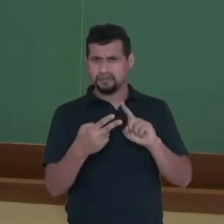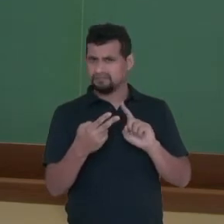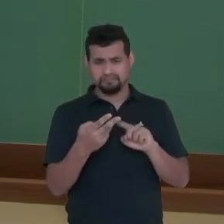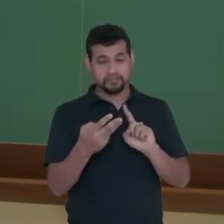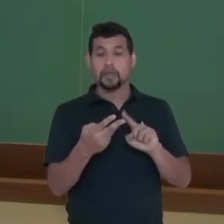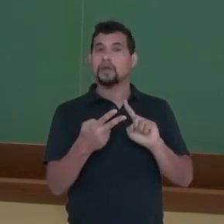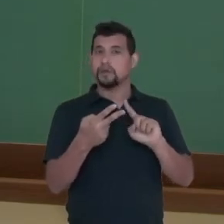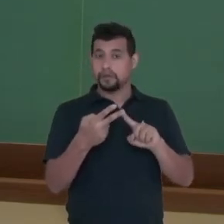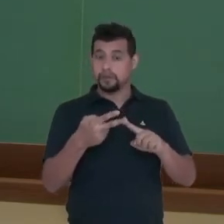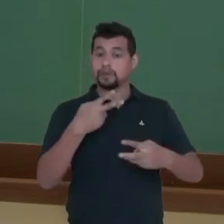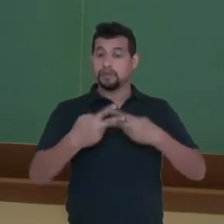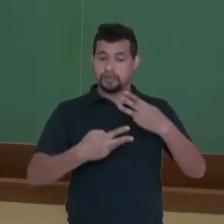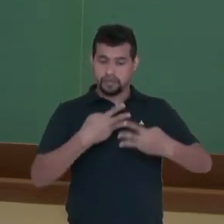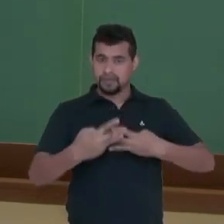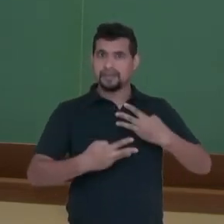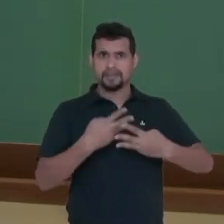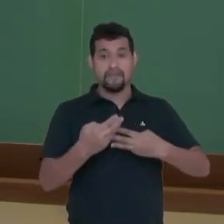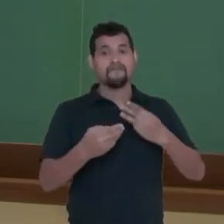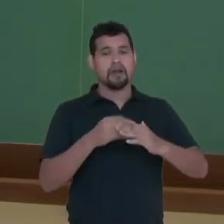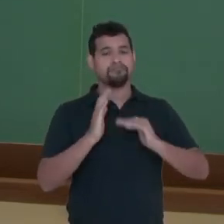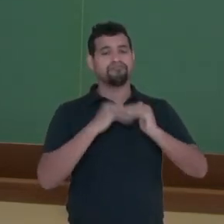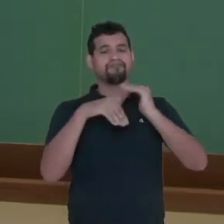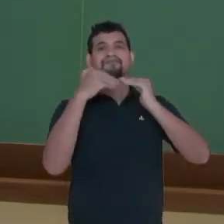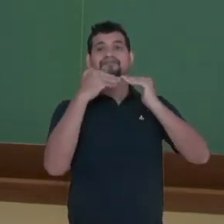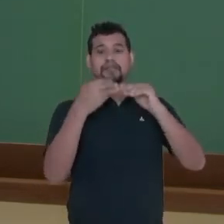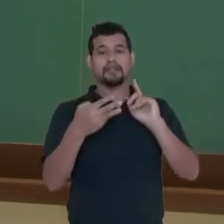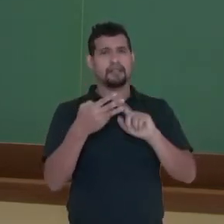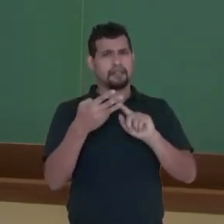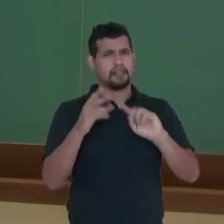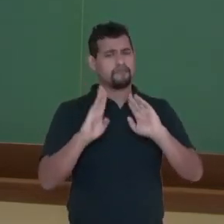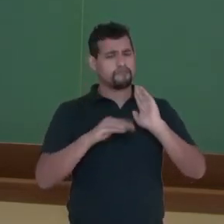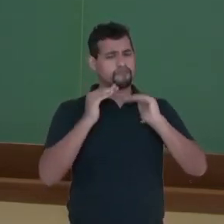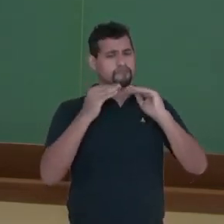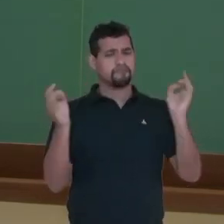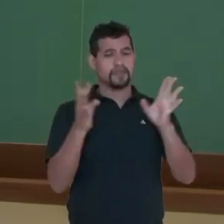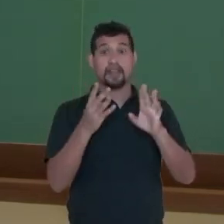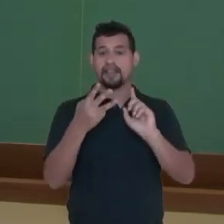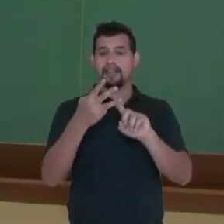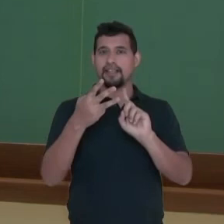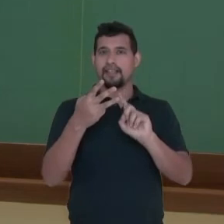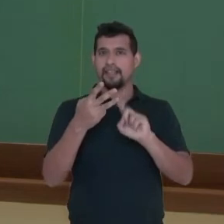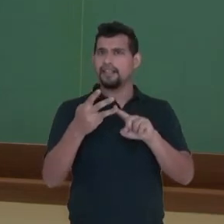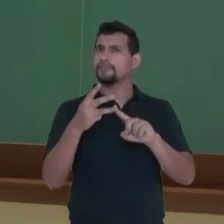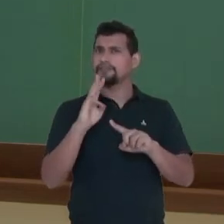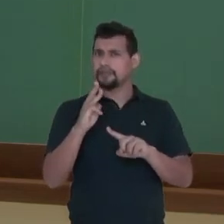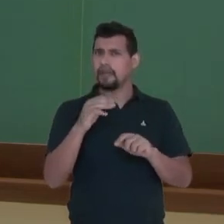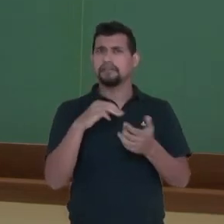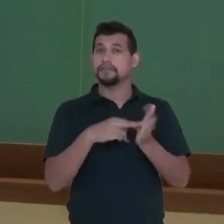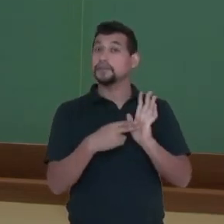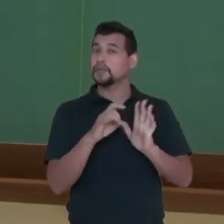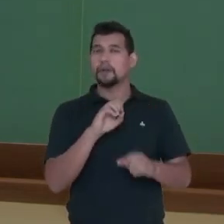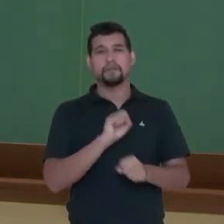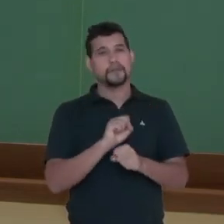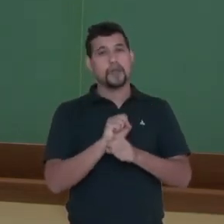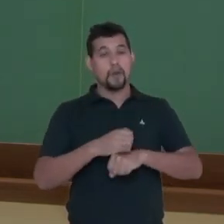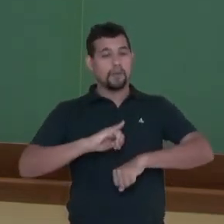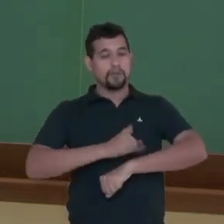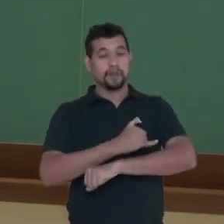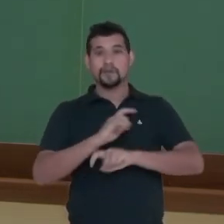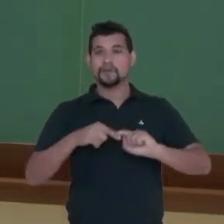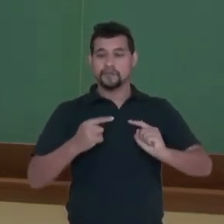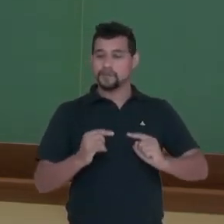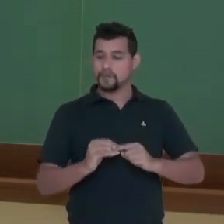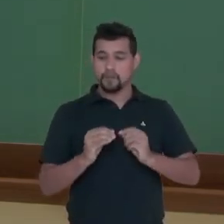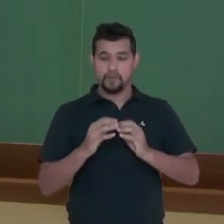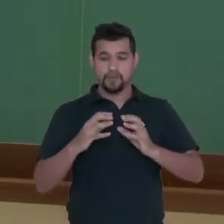segundo trimestre vai se desenvolver. Depois que está desenvolvido, no terceiro trimestre, só precisa engordar e